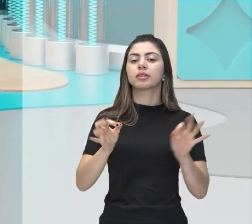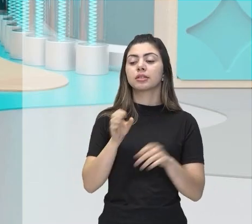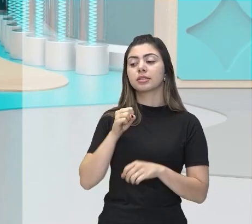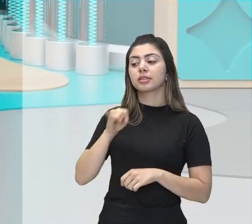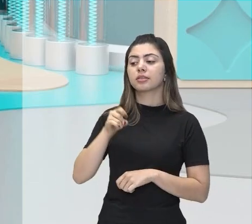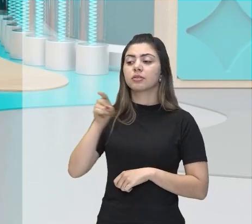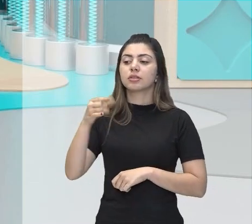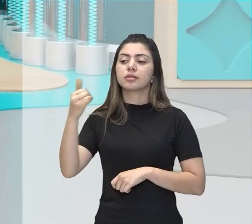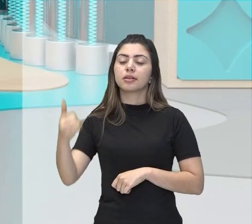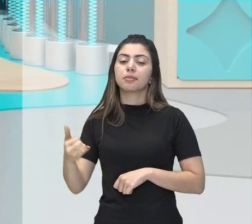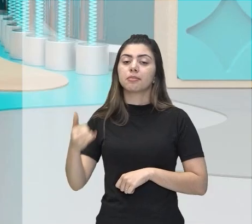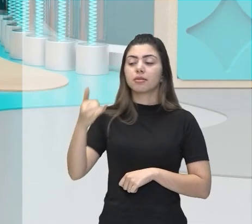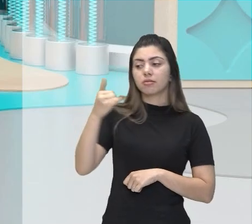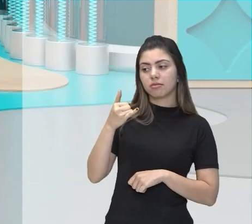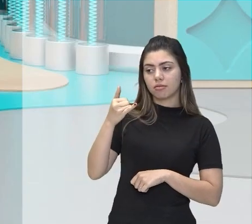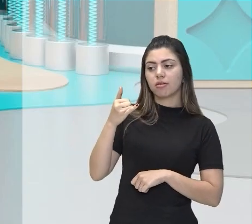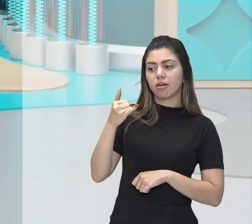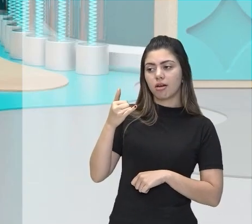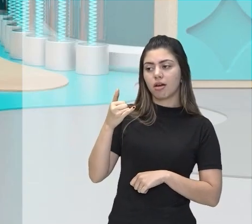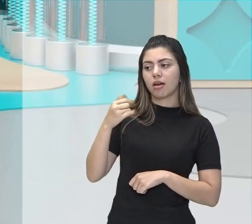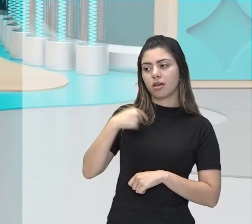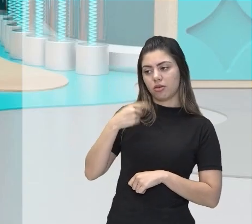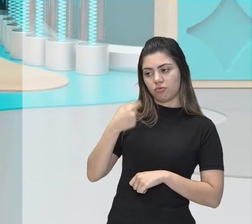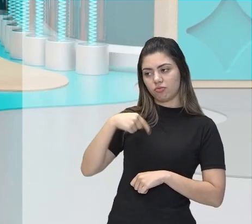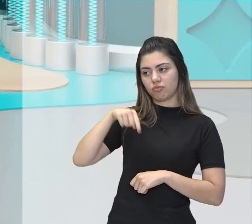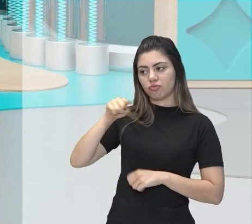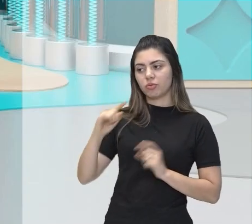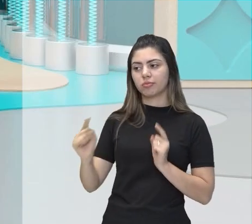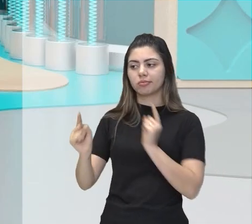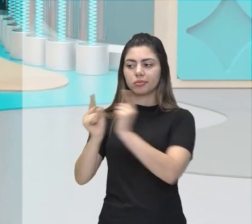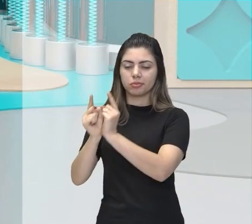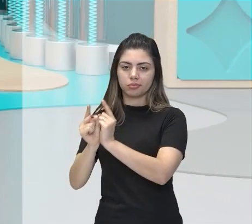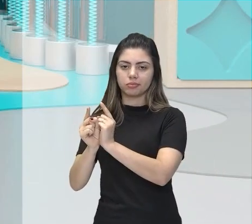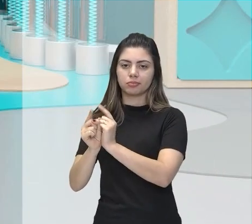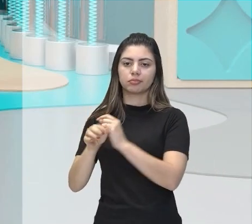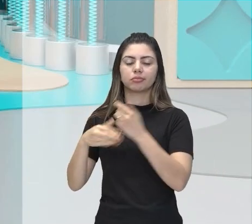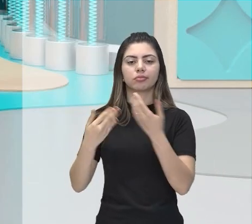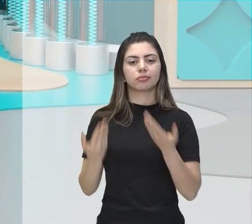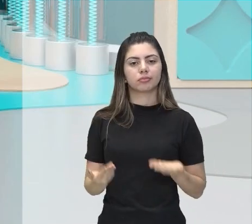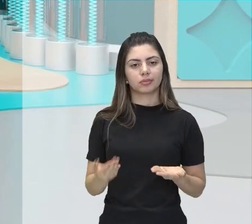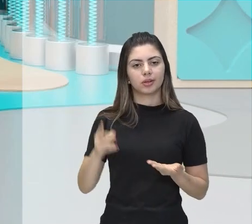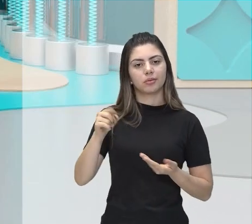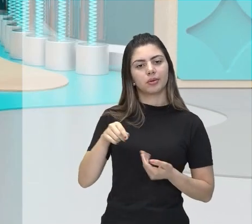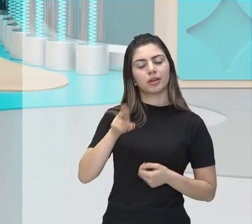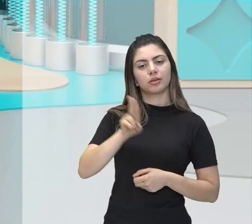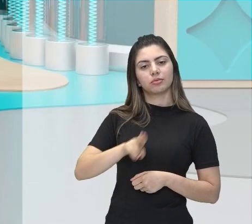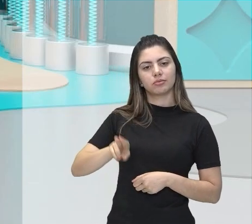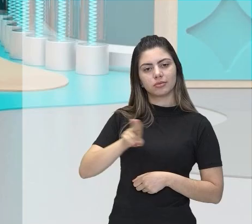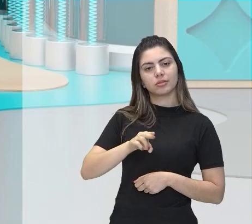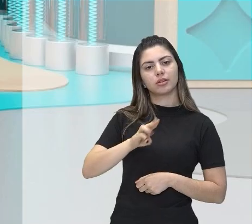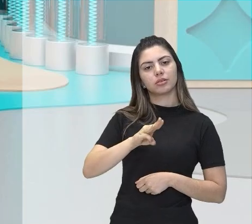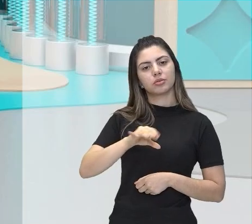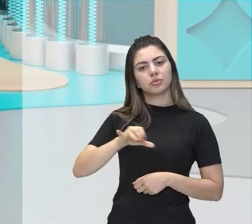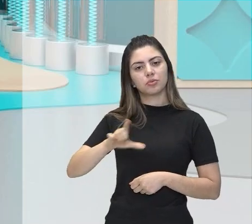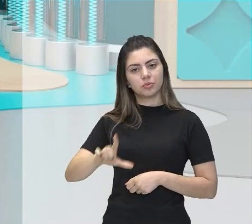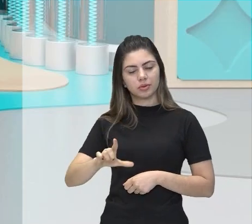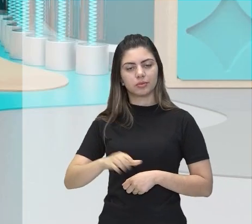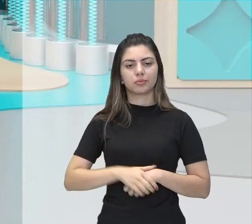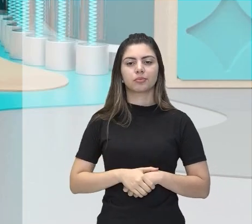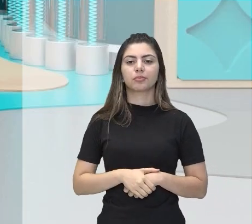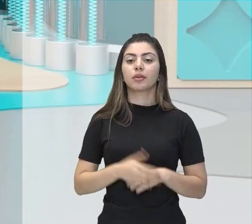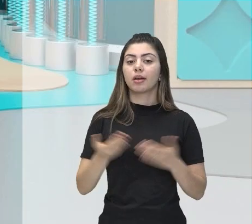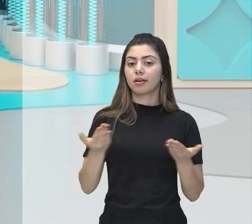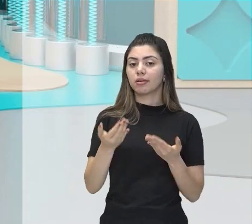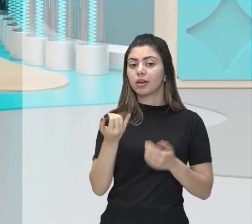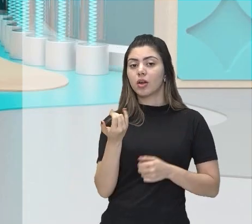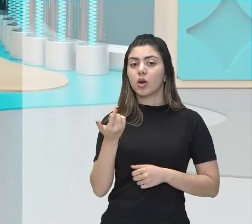para te encontrar. Então, também usei o will, porque é uma situação que eu estou usando if, mas não para por aí, temos mais